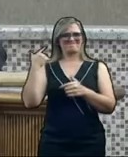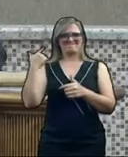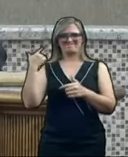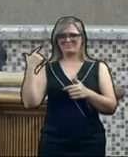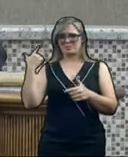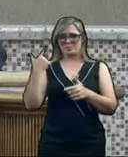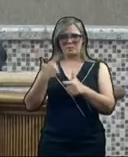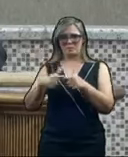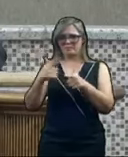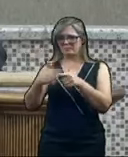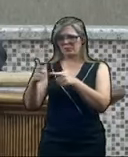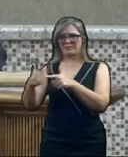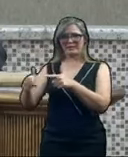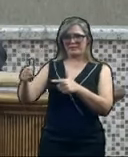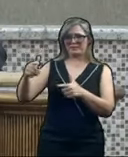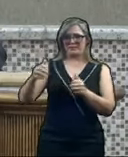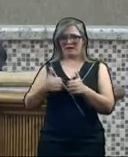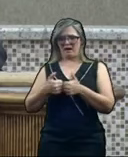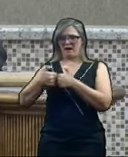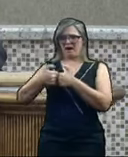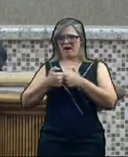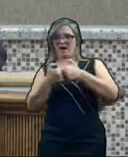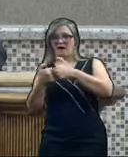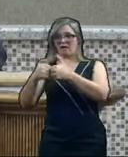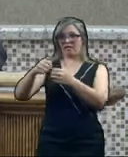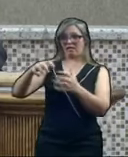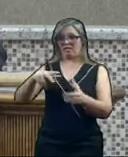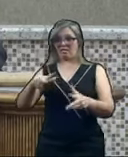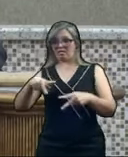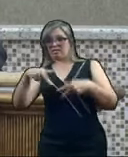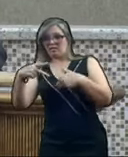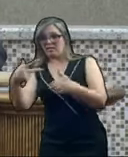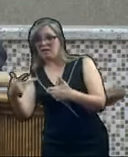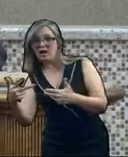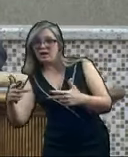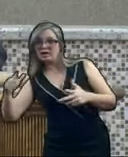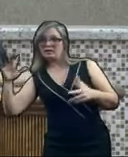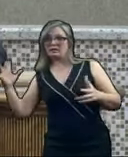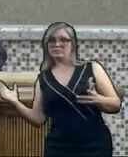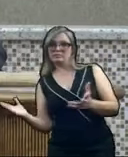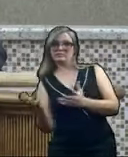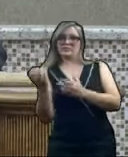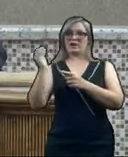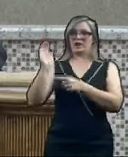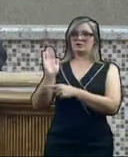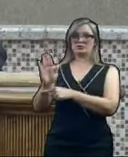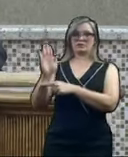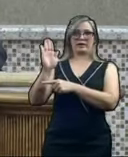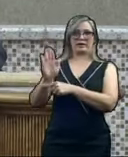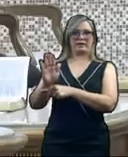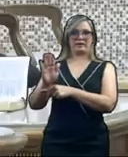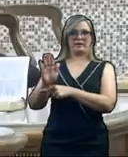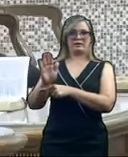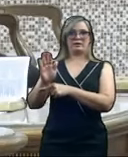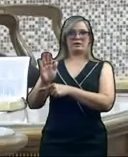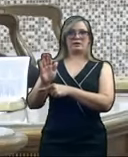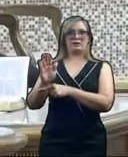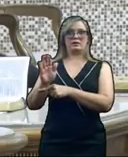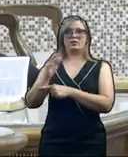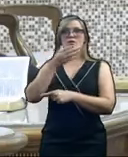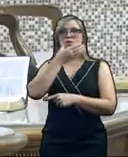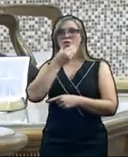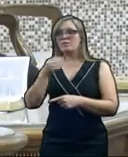lá a carroça deu uma balançada na roda usa foi segurar a carroça Deus contrariou e aquele cara